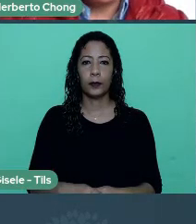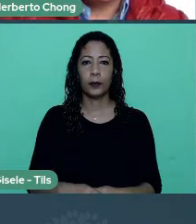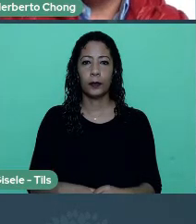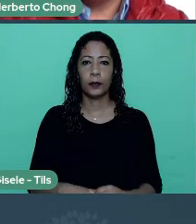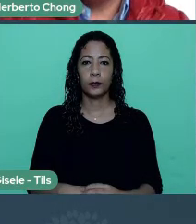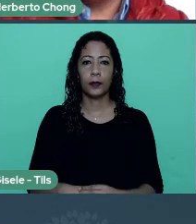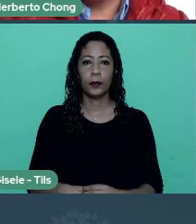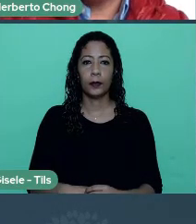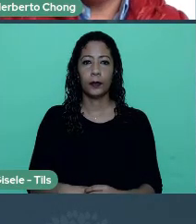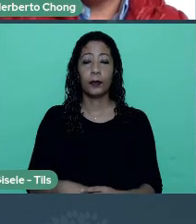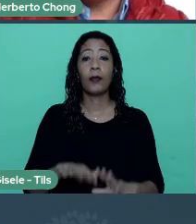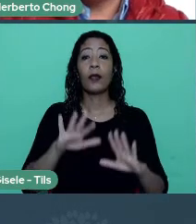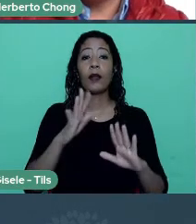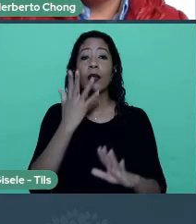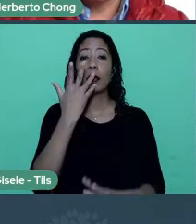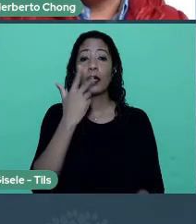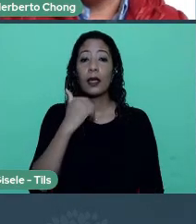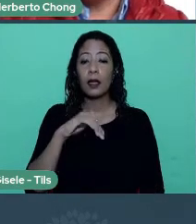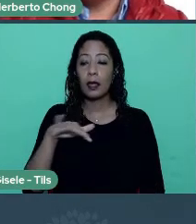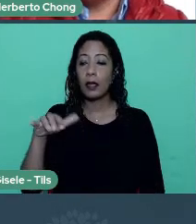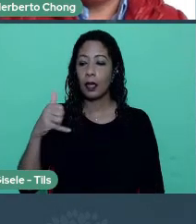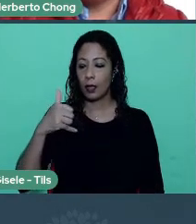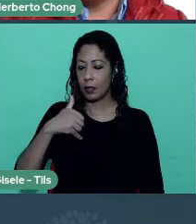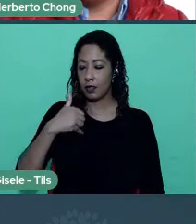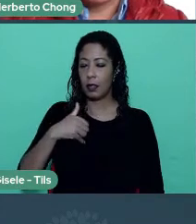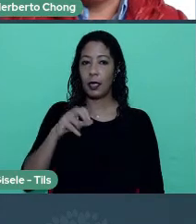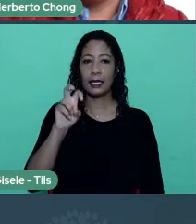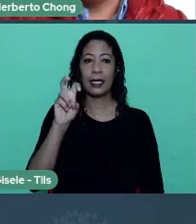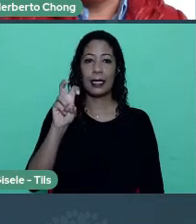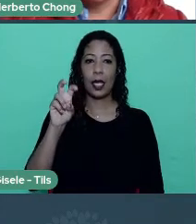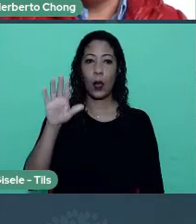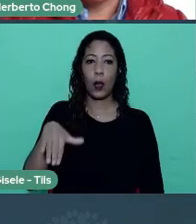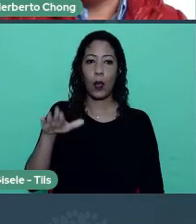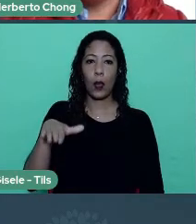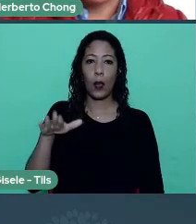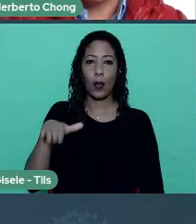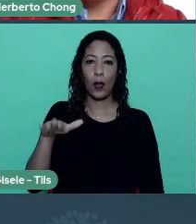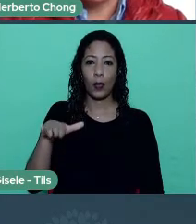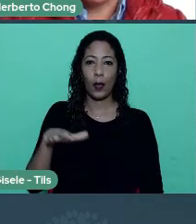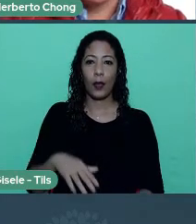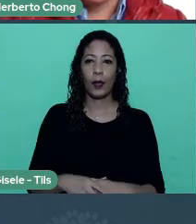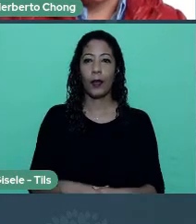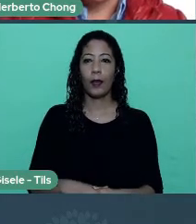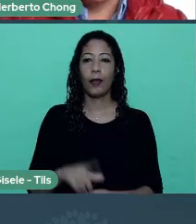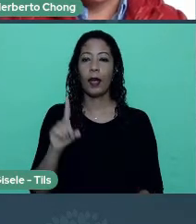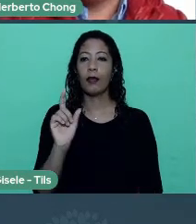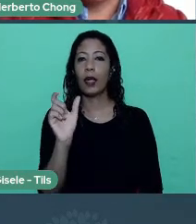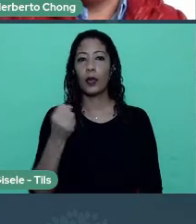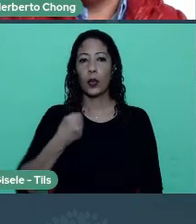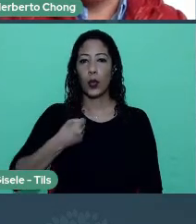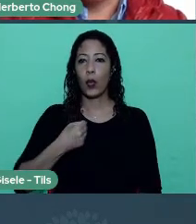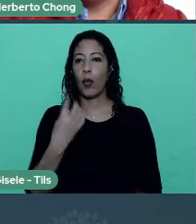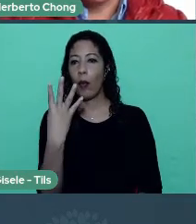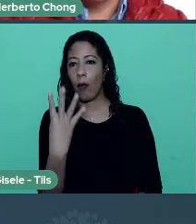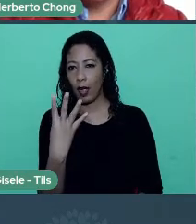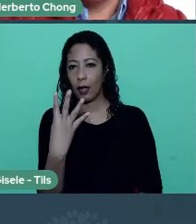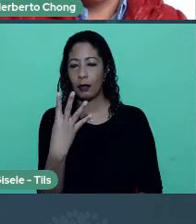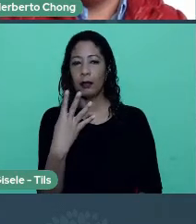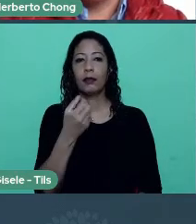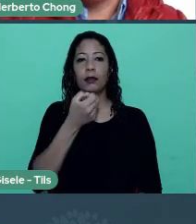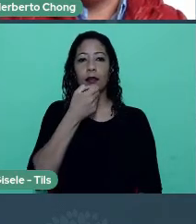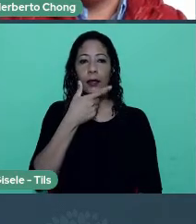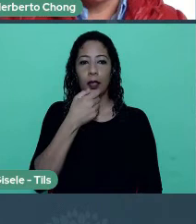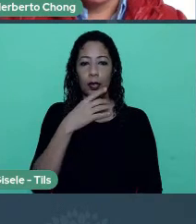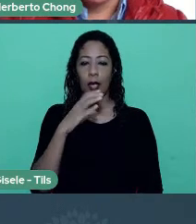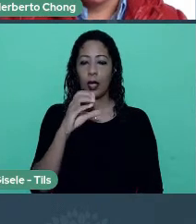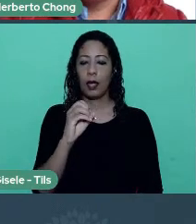E para as crianças abaixo de 5 anos, o passo 4. Né? O passo 4 é medicação corticoide em